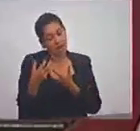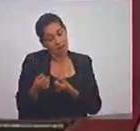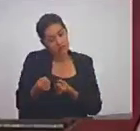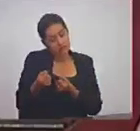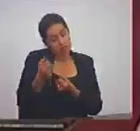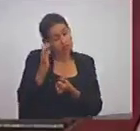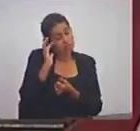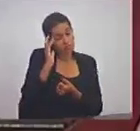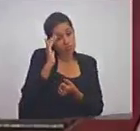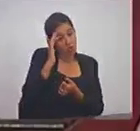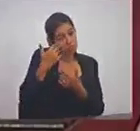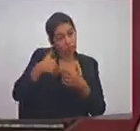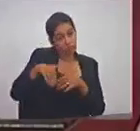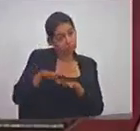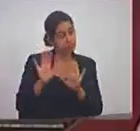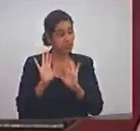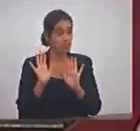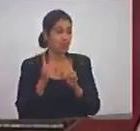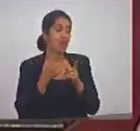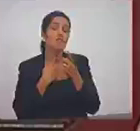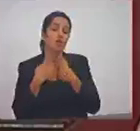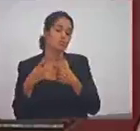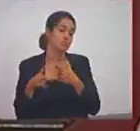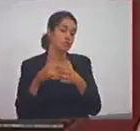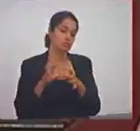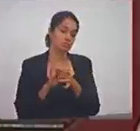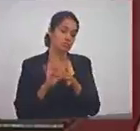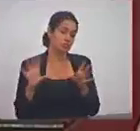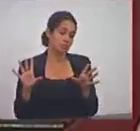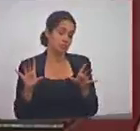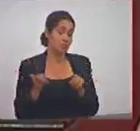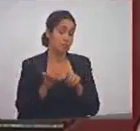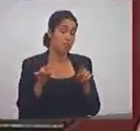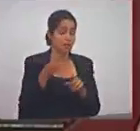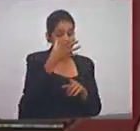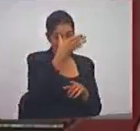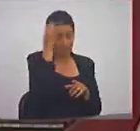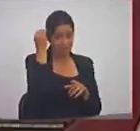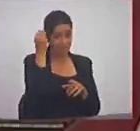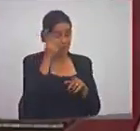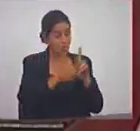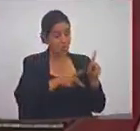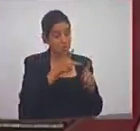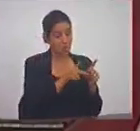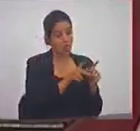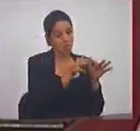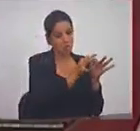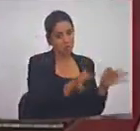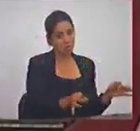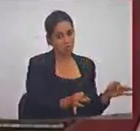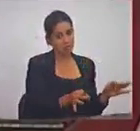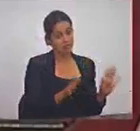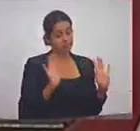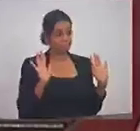era um sonho do Hermes, eu acho que ele realizou o sonho dele, mas ele esqueceu daquela população pobre que o ajudou. E me referindo à sexta, só